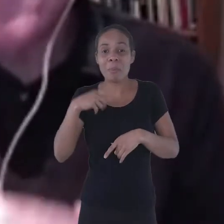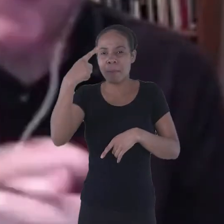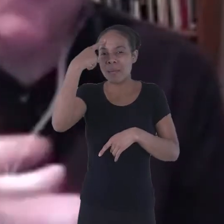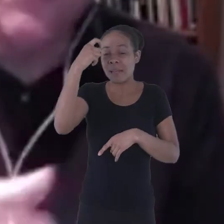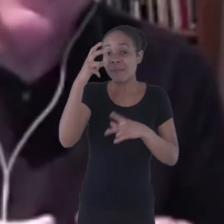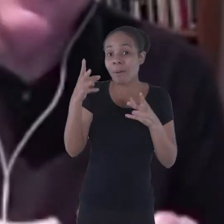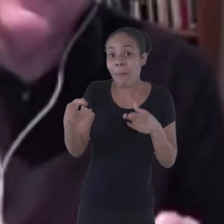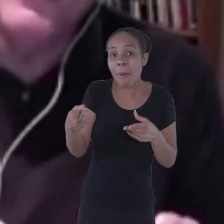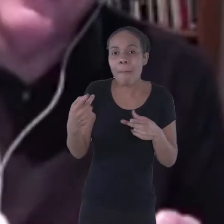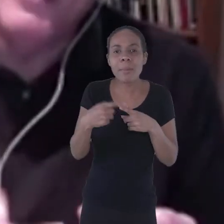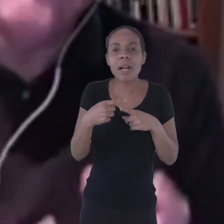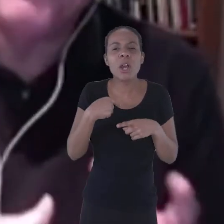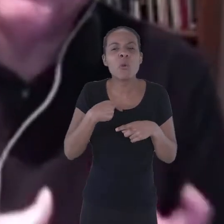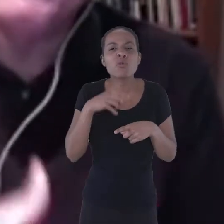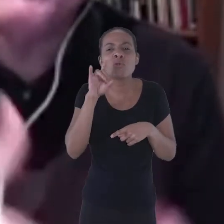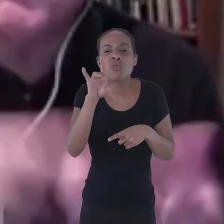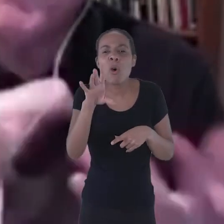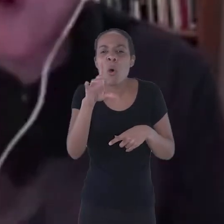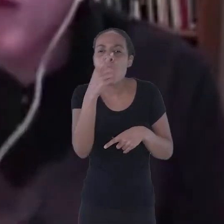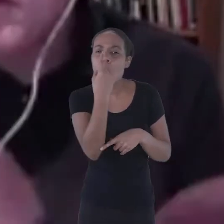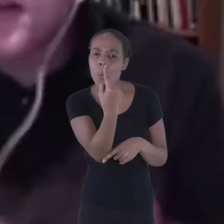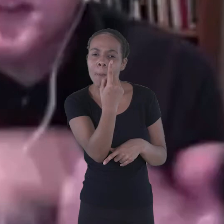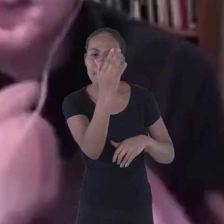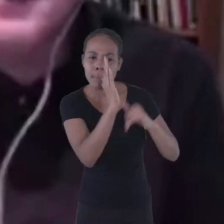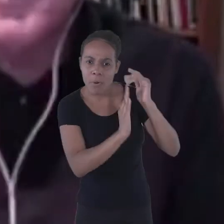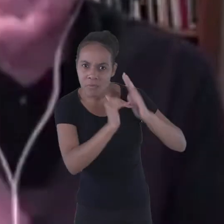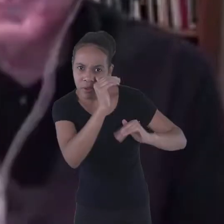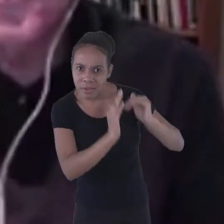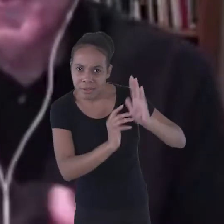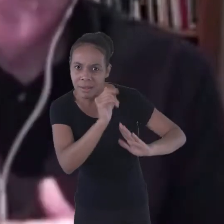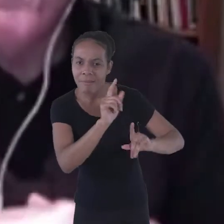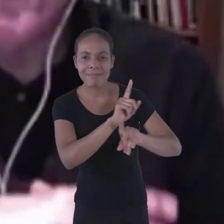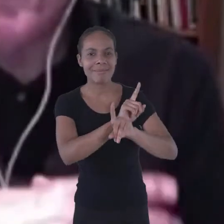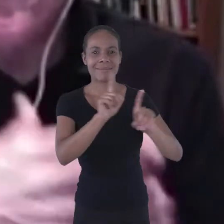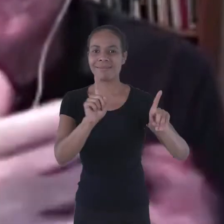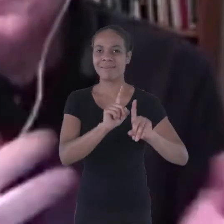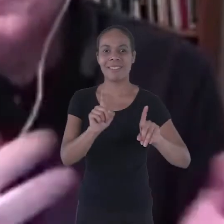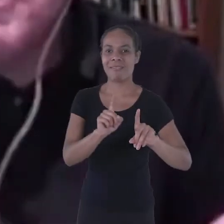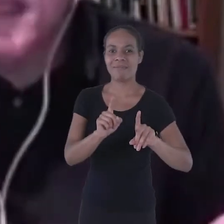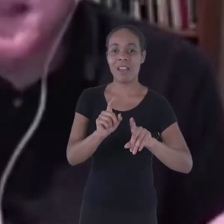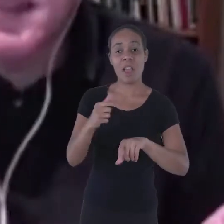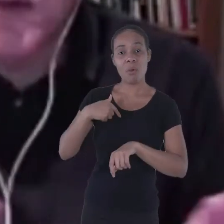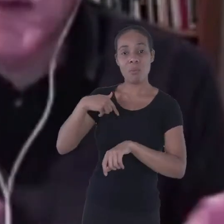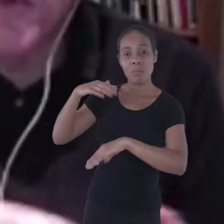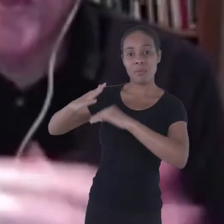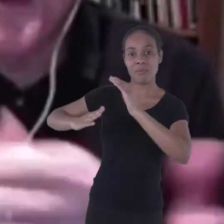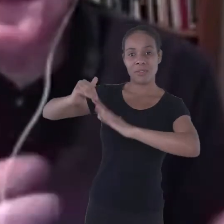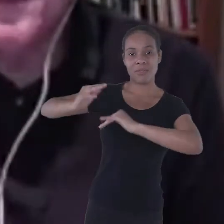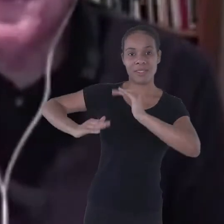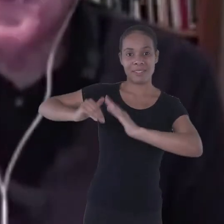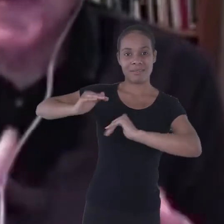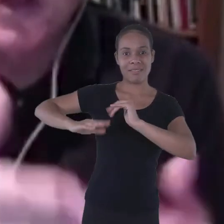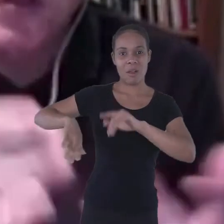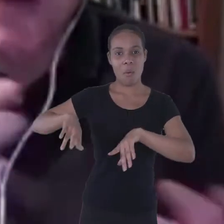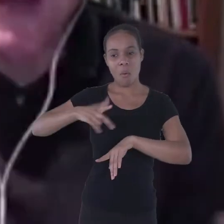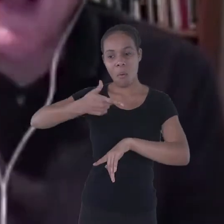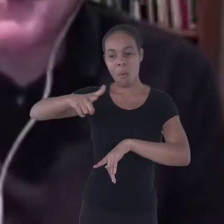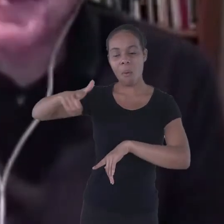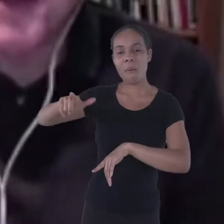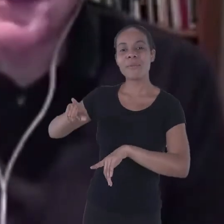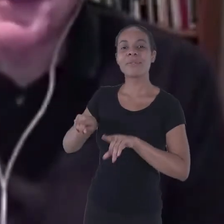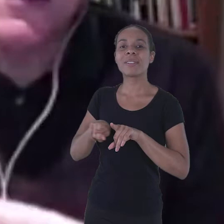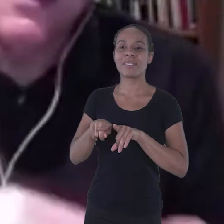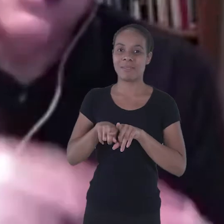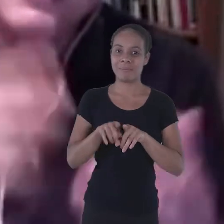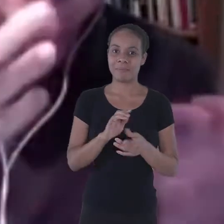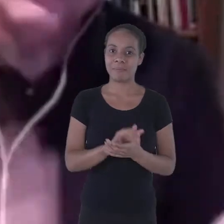fala, bom, é importante você ter foco. Eu acho que sim. Eu tenho uma profunda admiração por companheiros, colegas